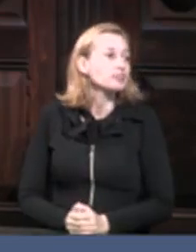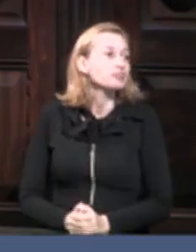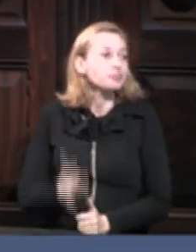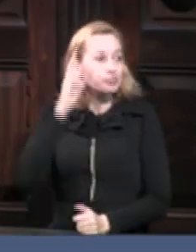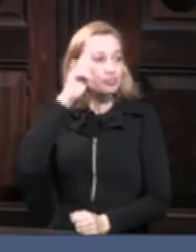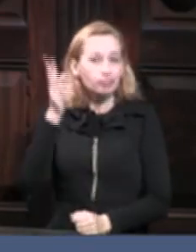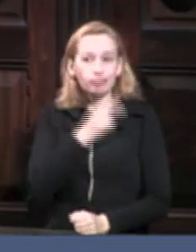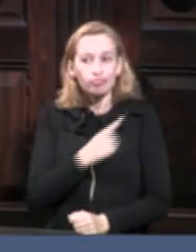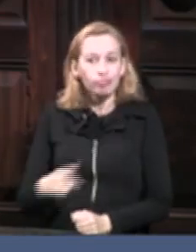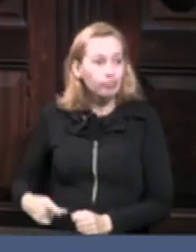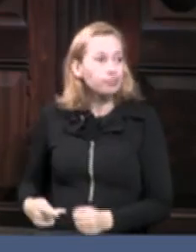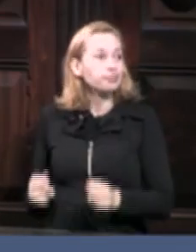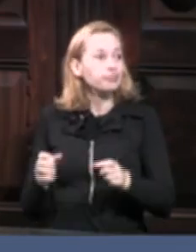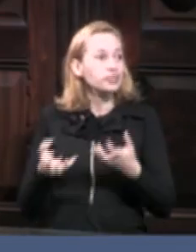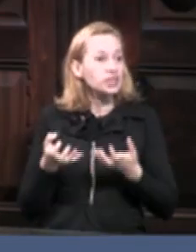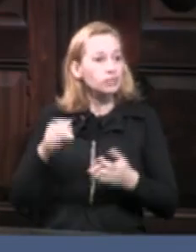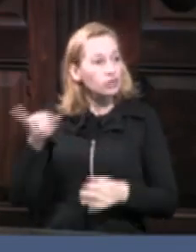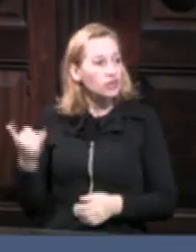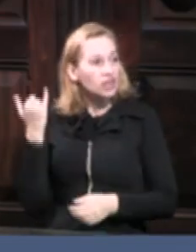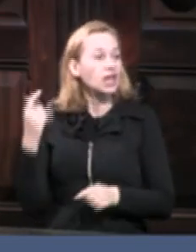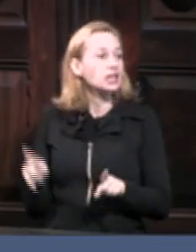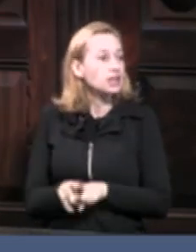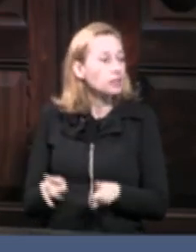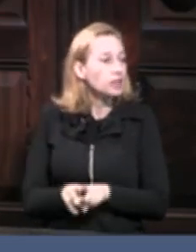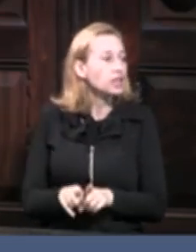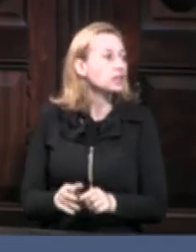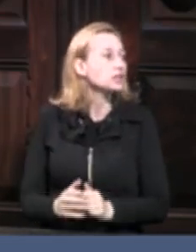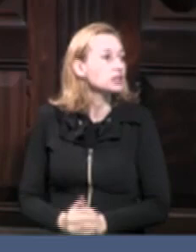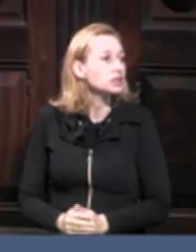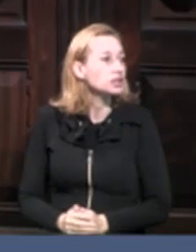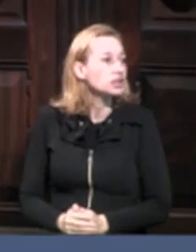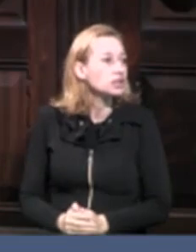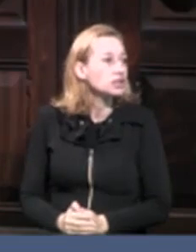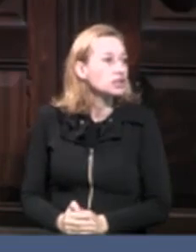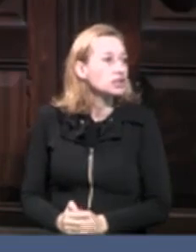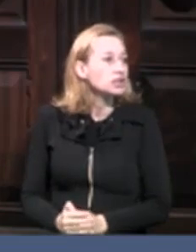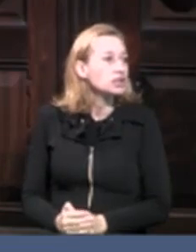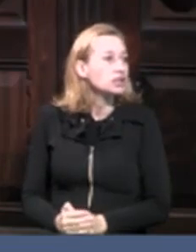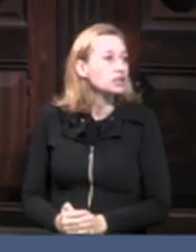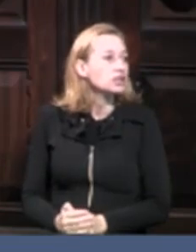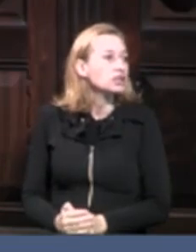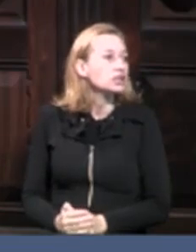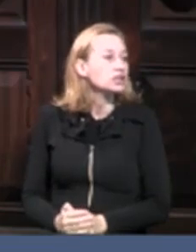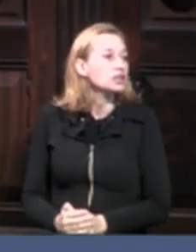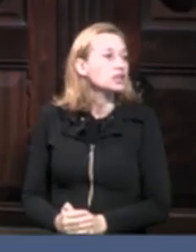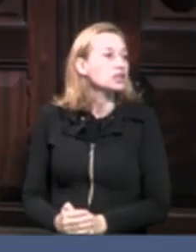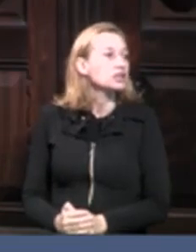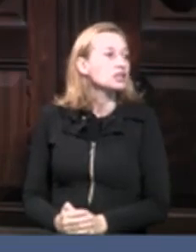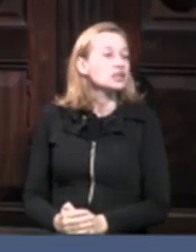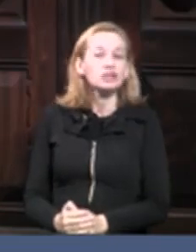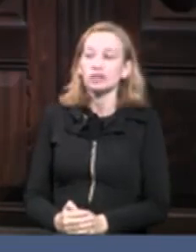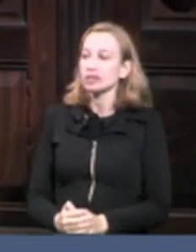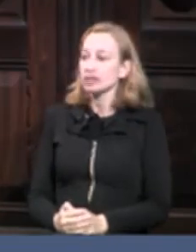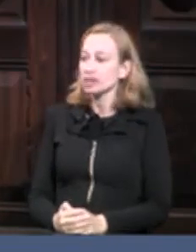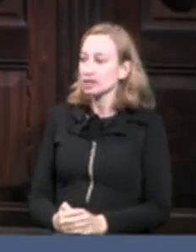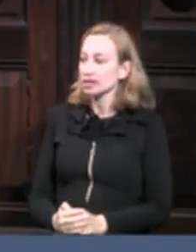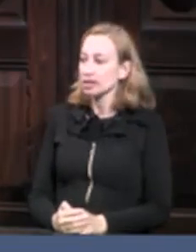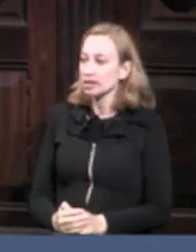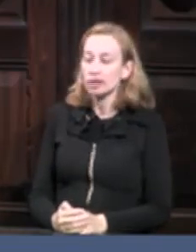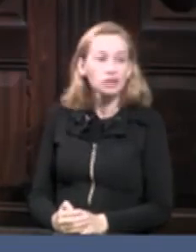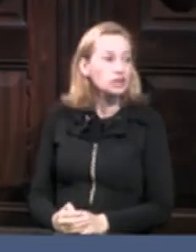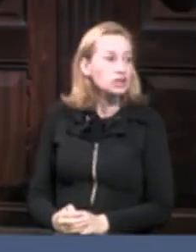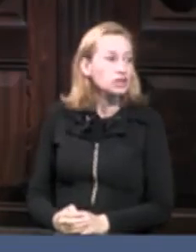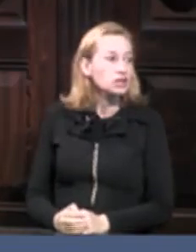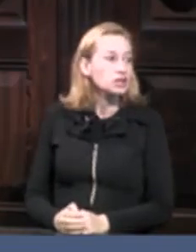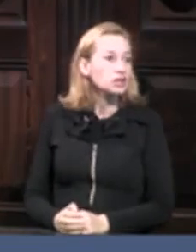Senhor presidente, quero aproveitar a oportunidade mais uma vez e trazendo exatamente à tona essa campanha pela validade da